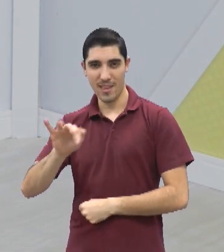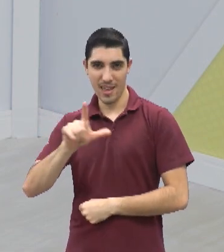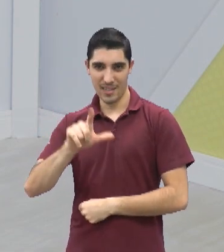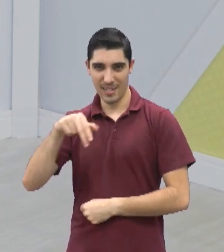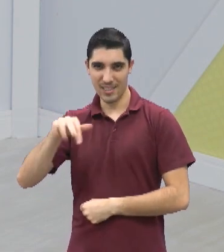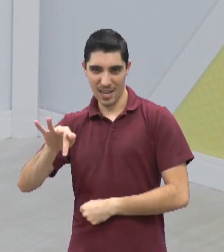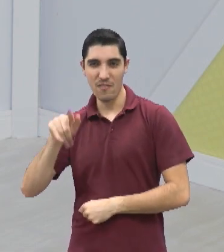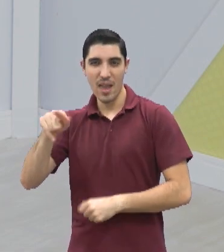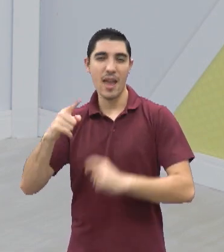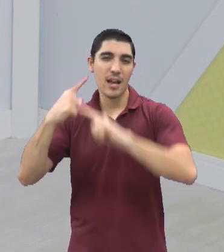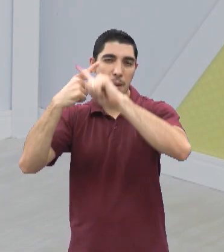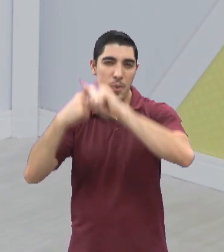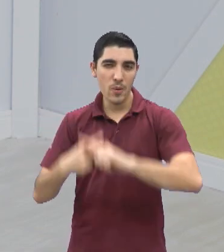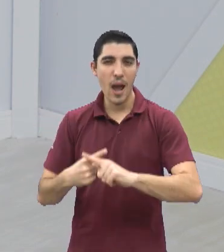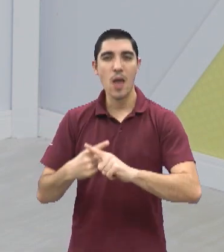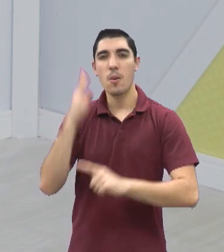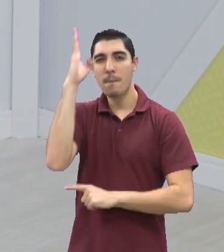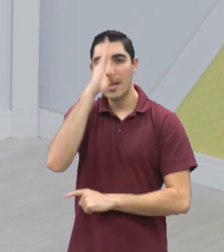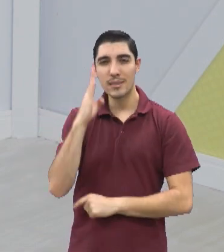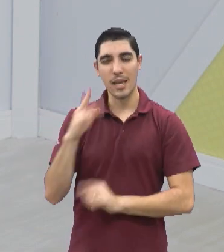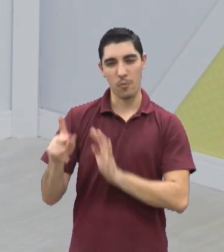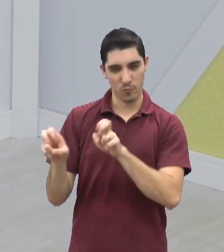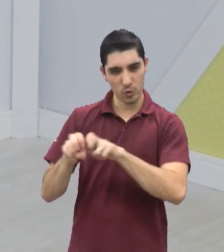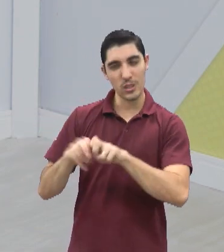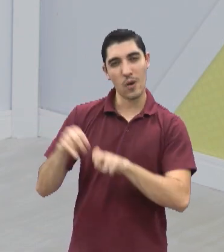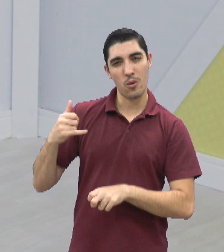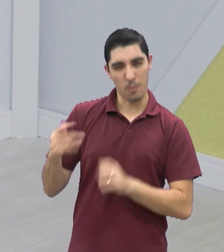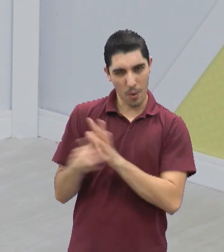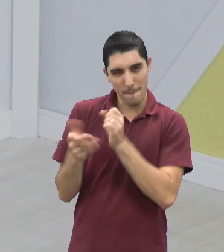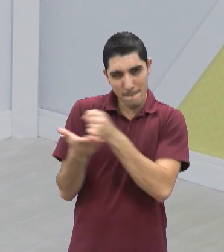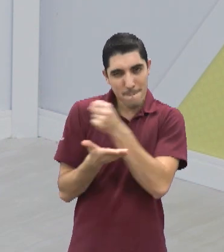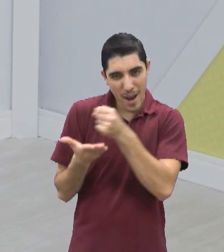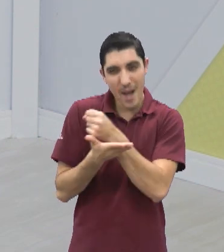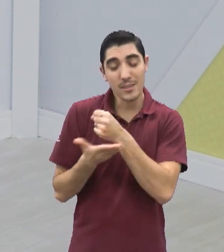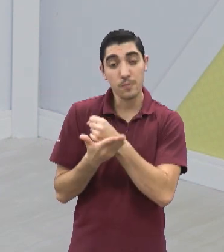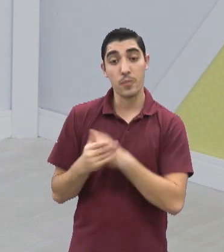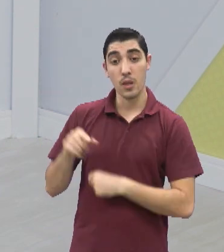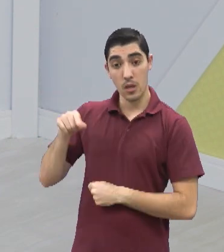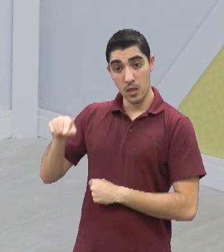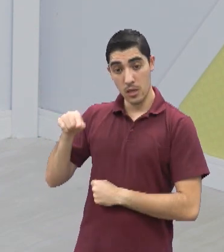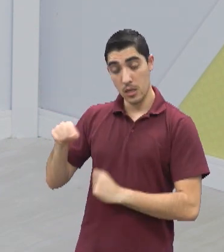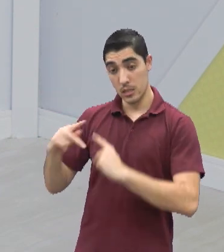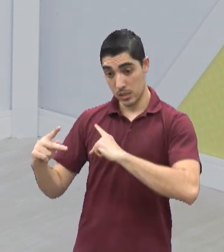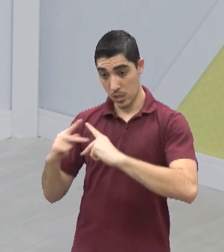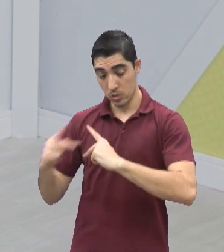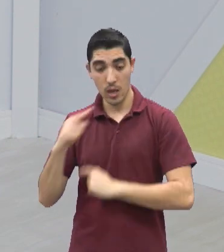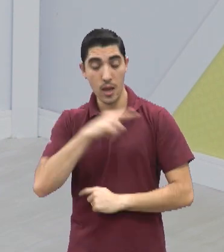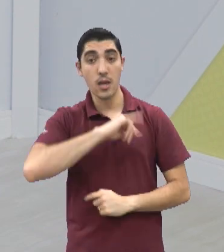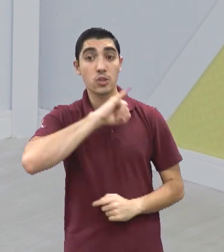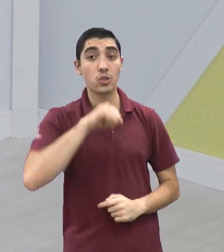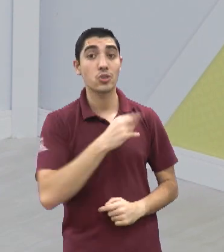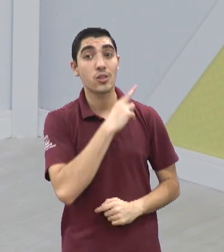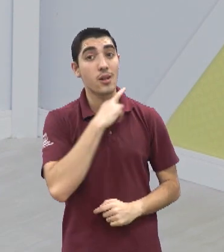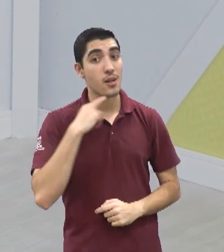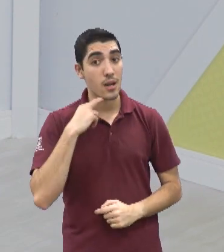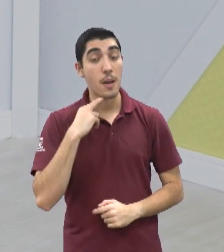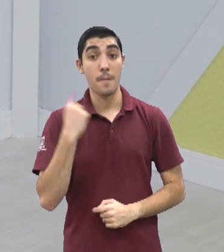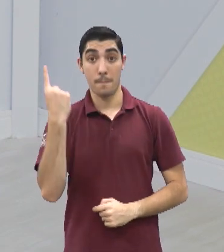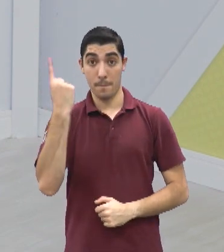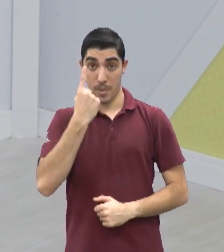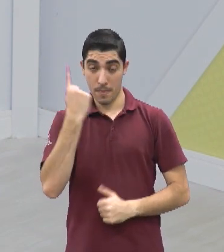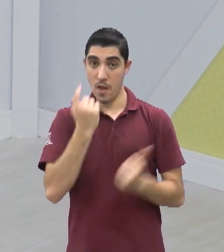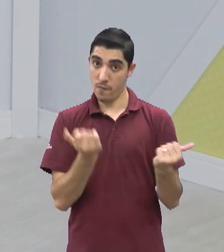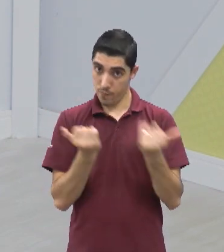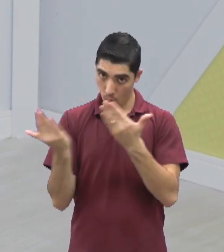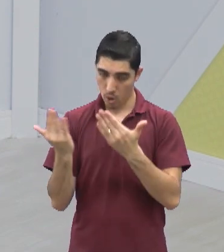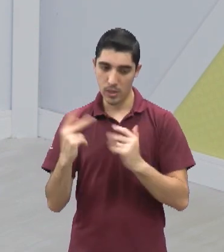dos confrontos como os mandos de quadra. O São José vai encarar o Jaraguá de Santa Catarina. A primeira será fora de casa, a primeira partida, e